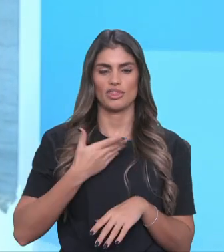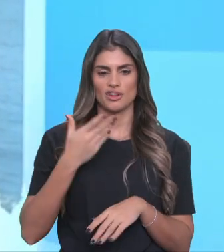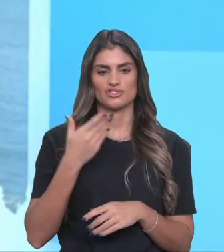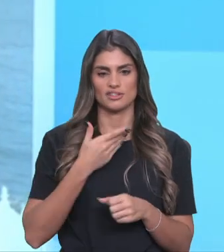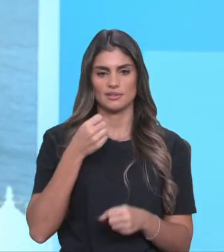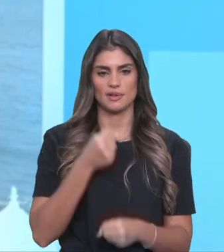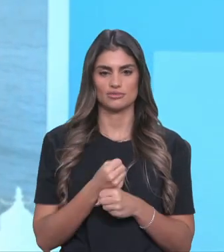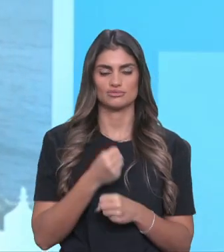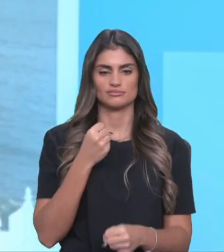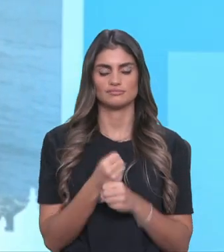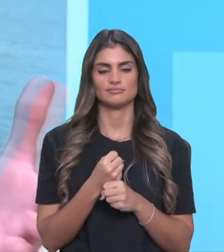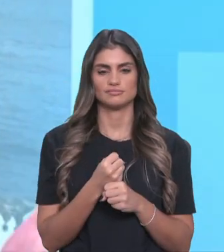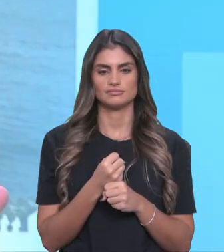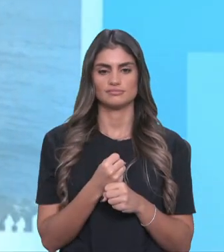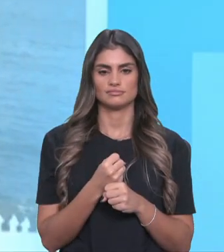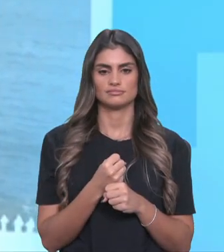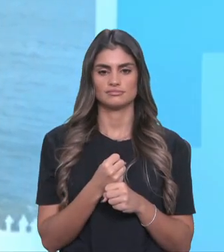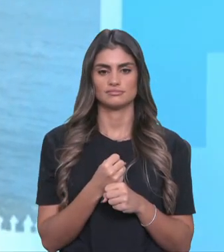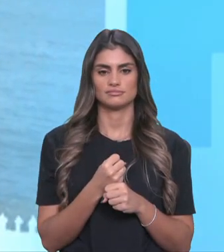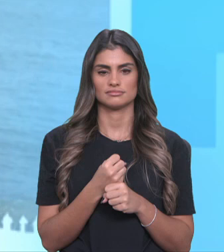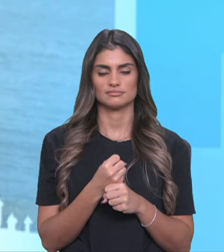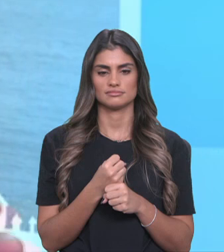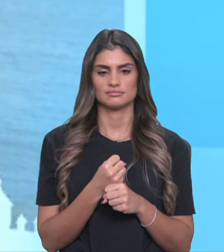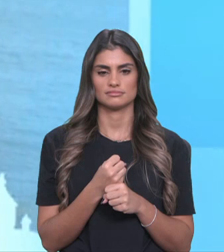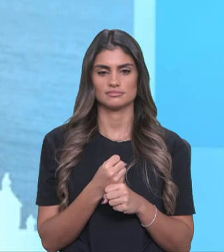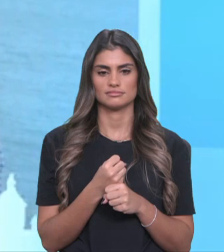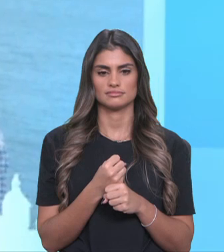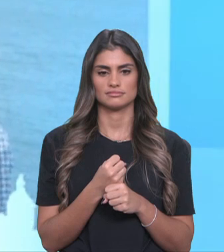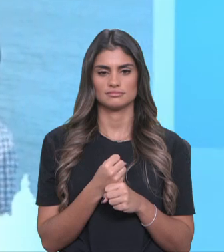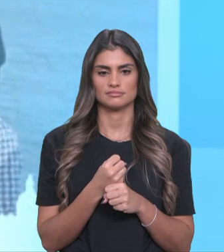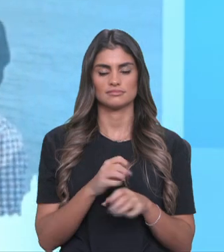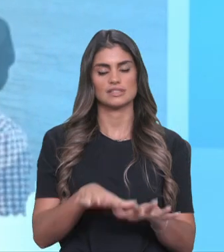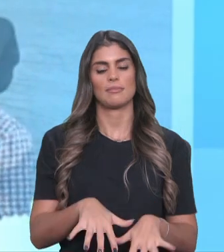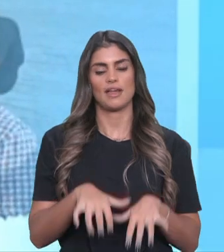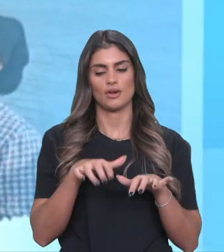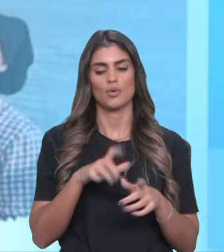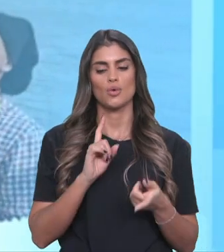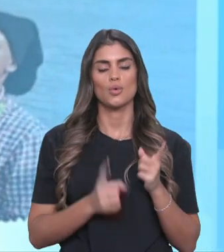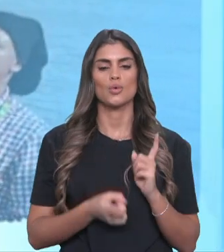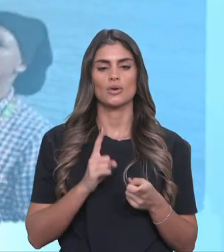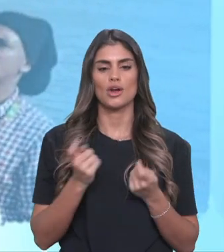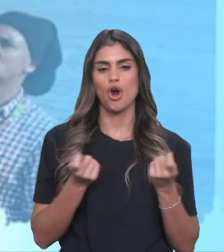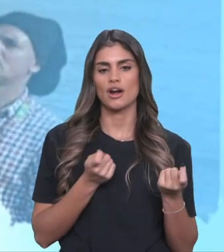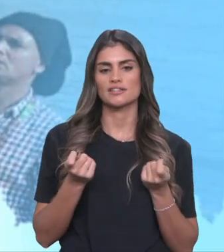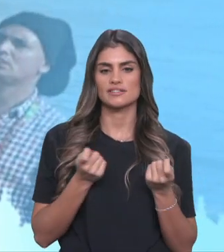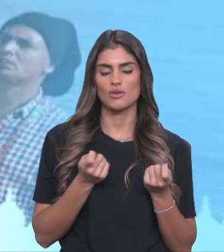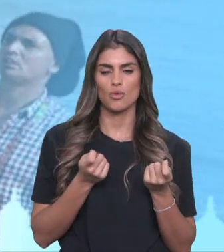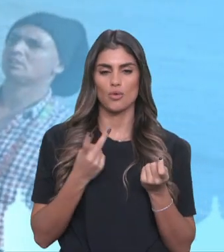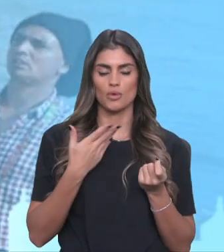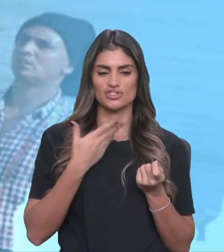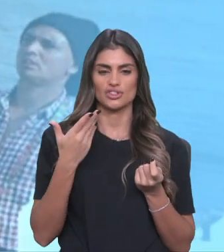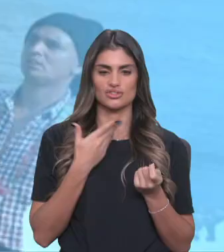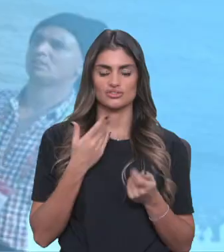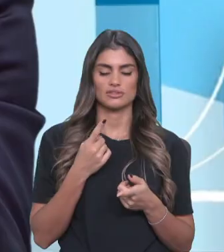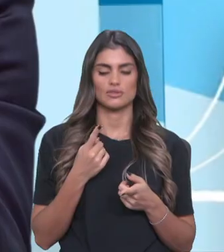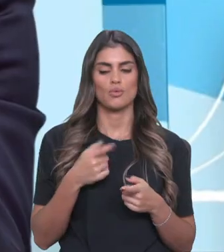mais, em assembleia que está a ouvir comunicações. O que é que presidiu a esta orgânica para estes 2 dias? Que se torne um